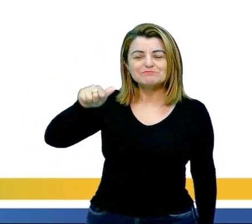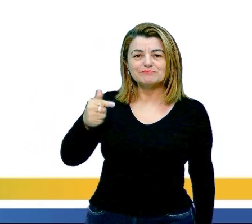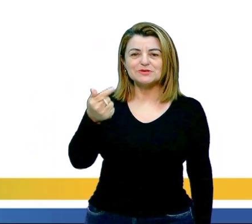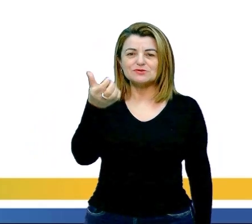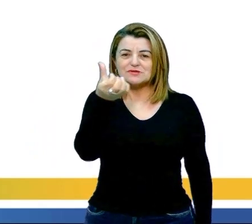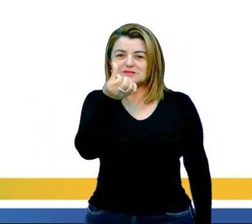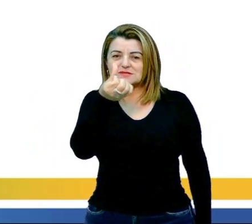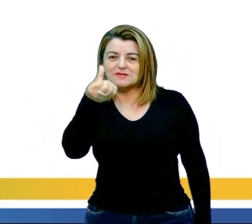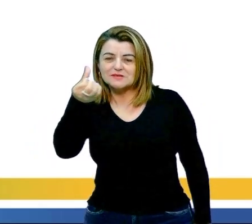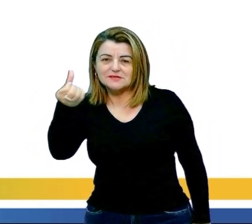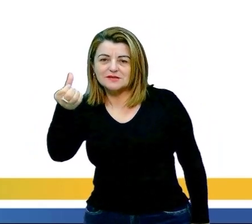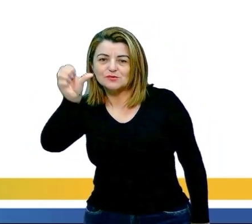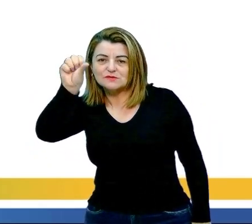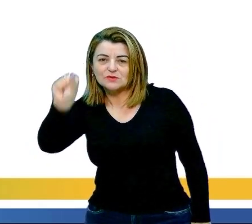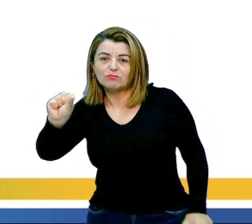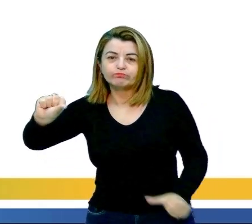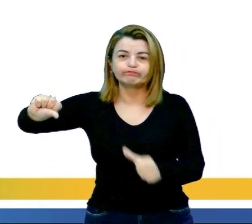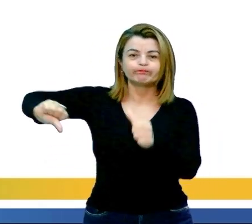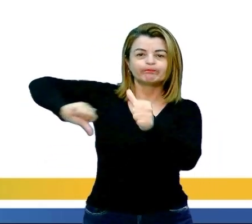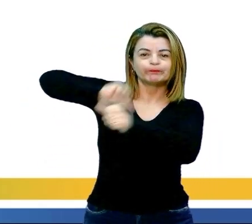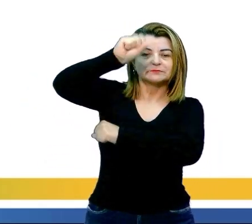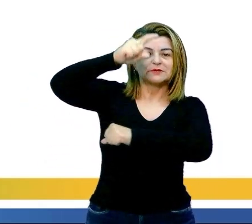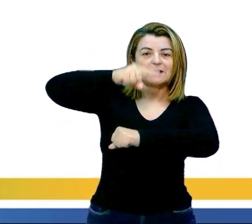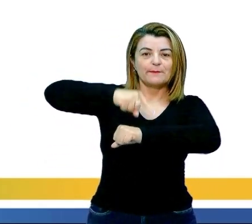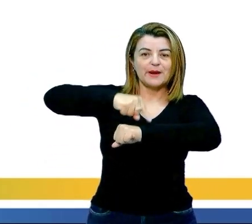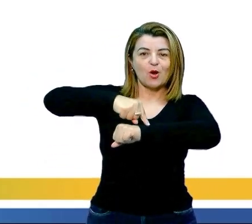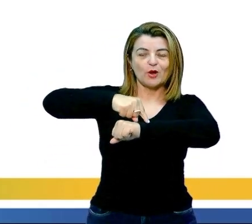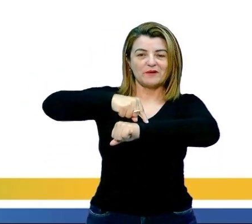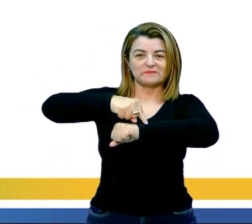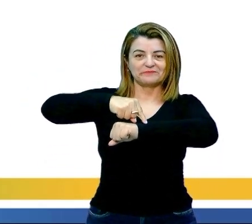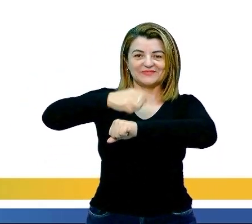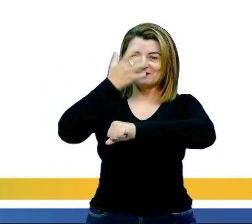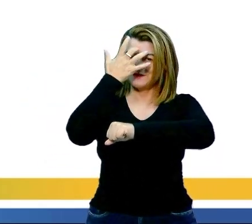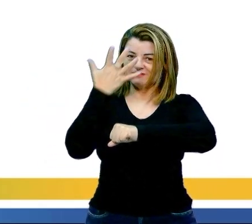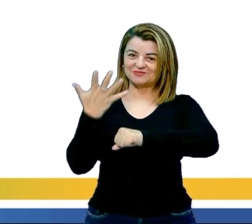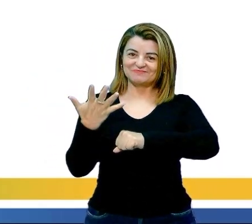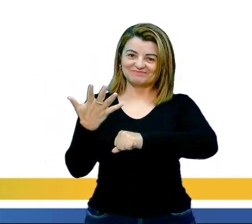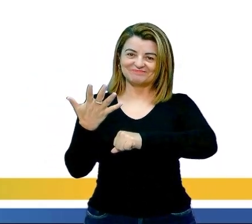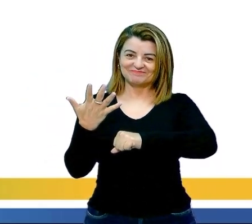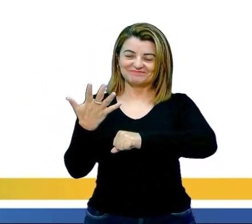3.600 segundos para horas. Opa, tá fácil.